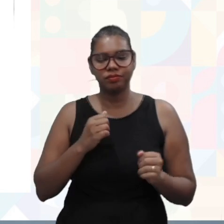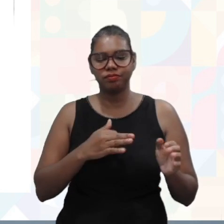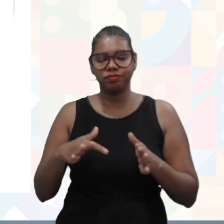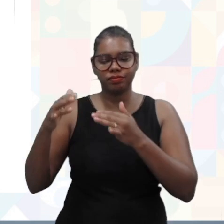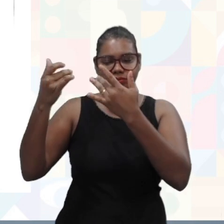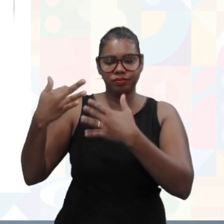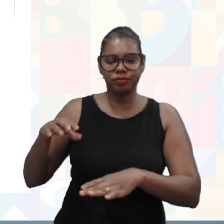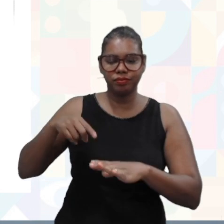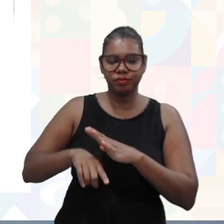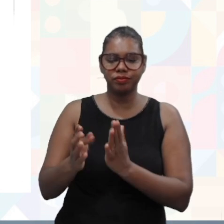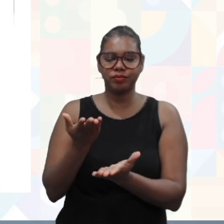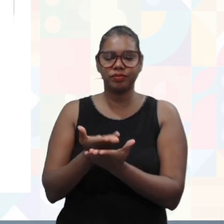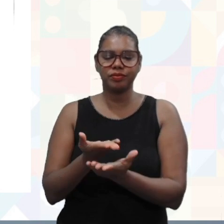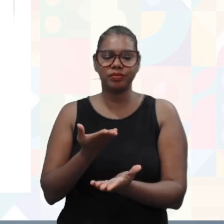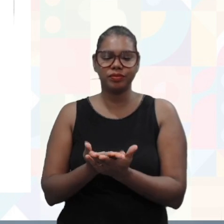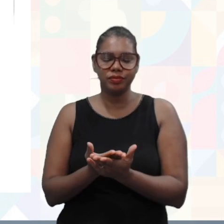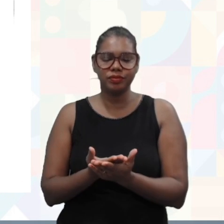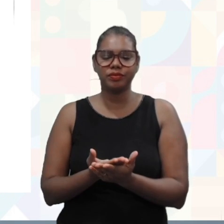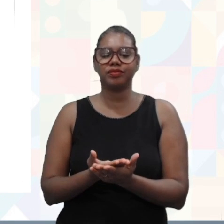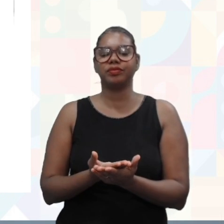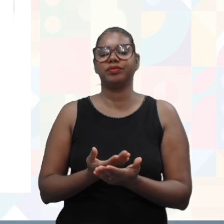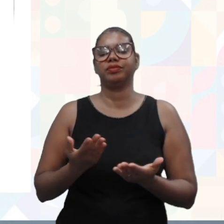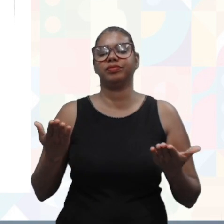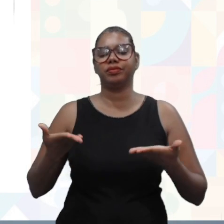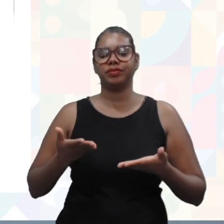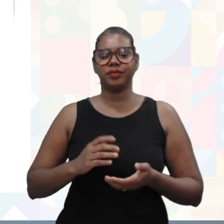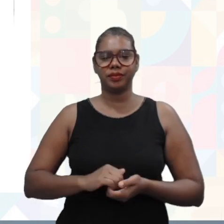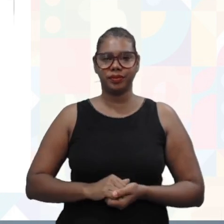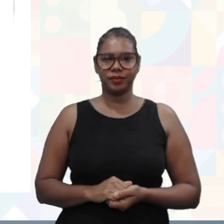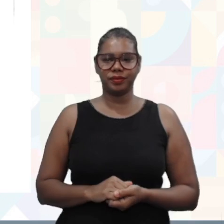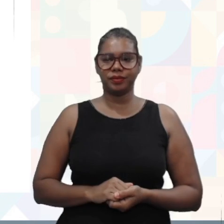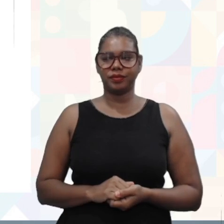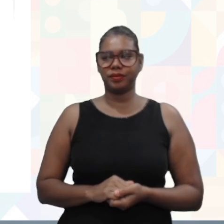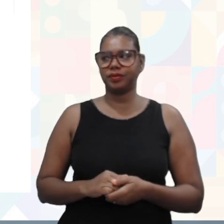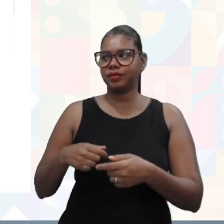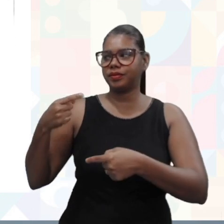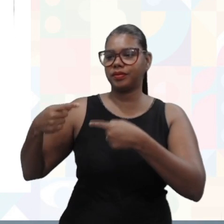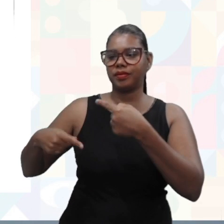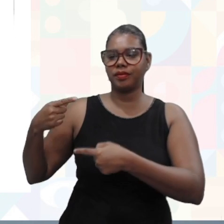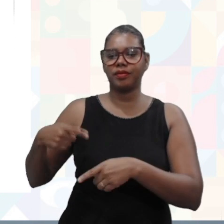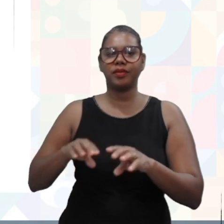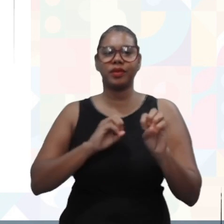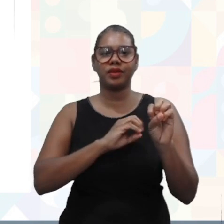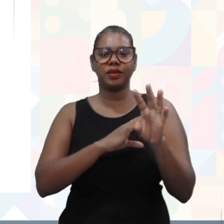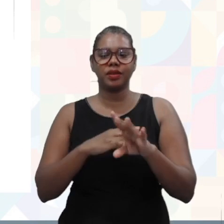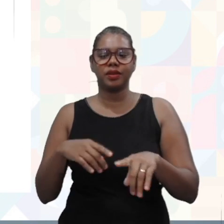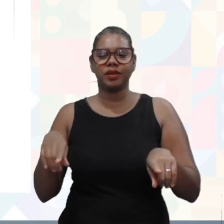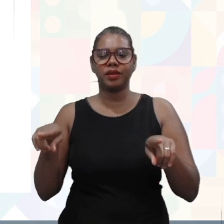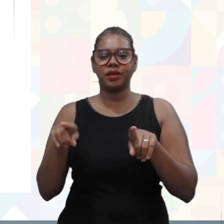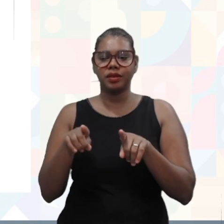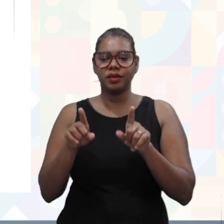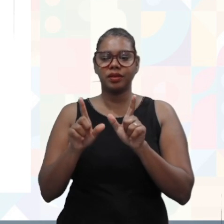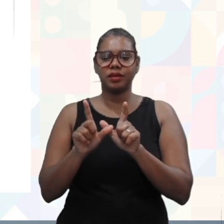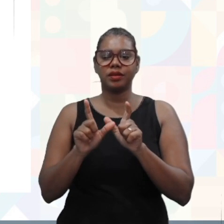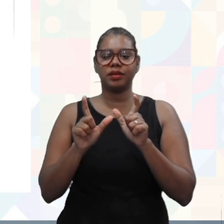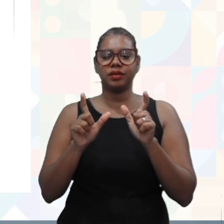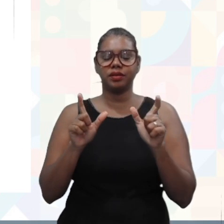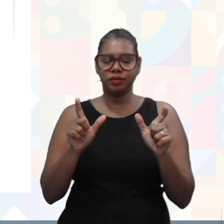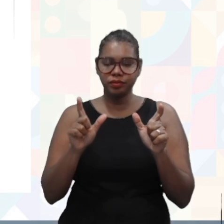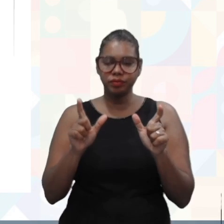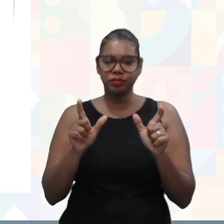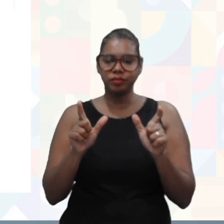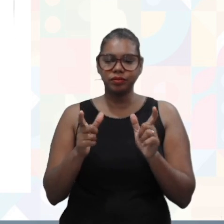for aprofundando aqui na nossa aula de hoje. Então, a política educacional, ela é esse singular, é um ramo